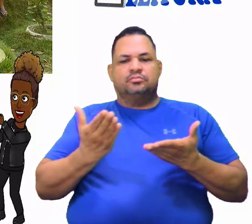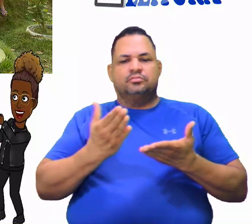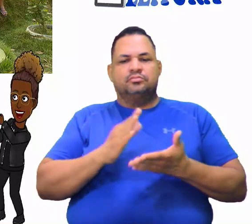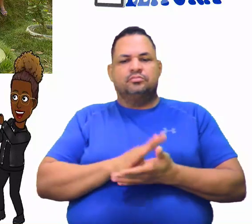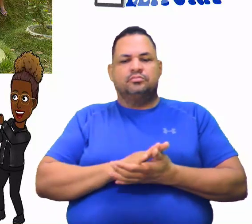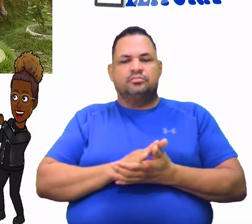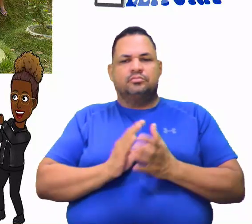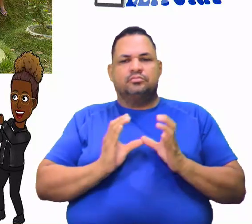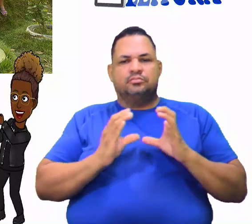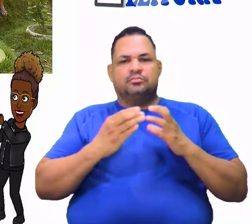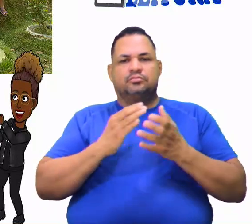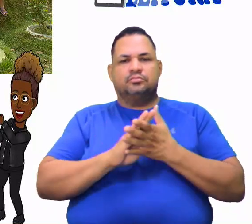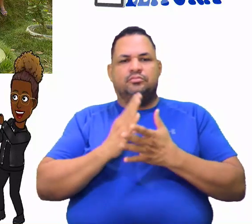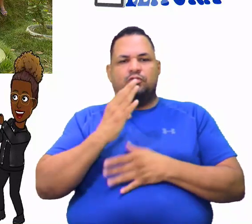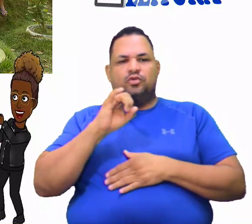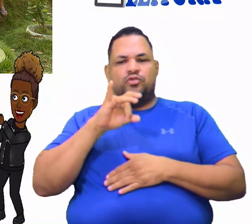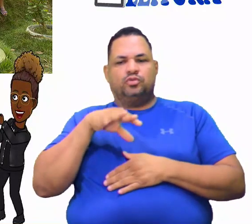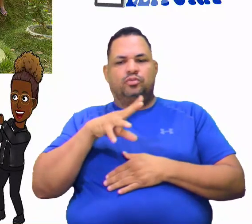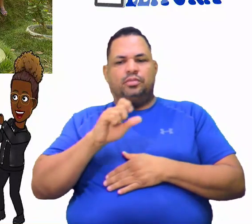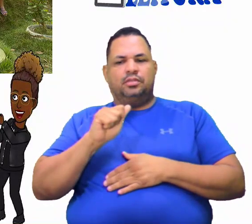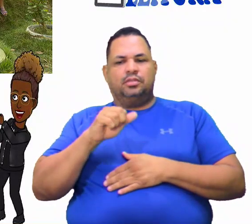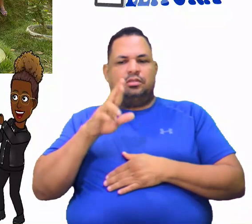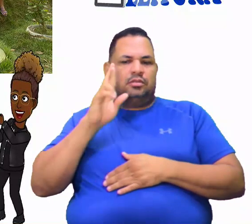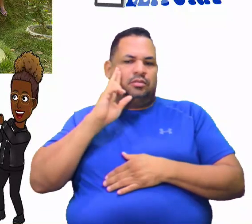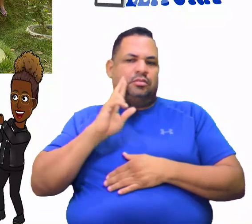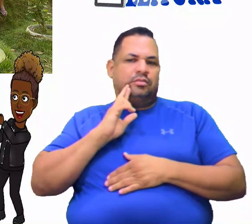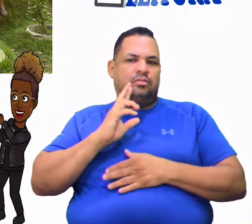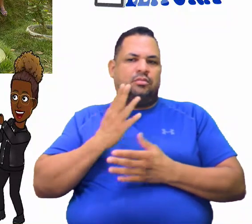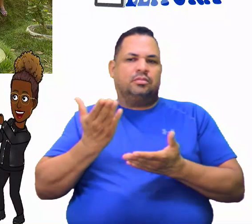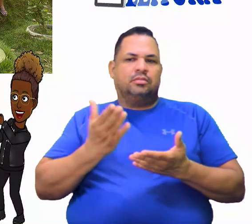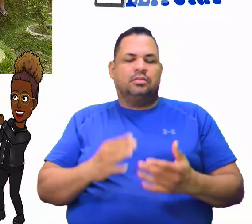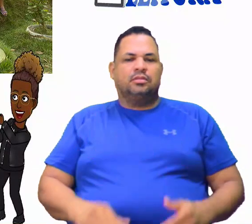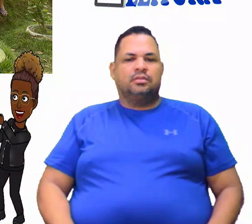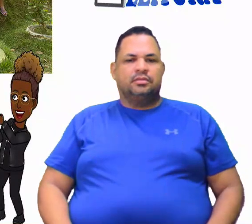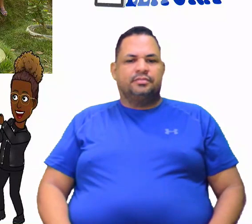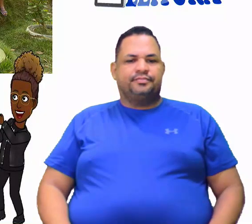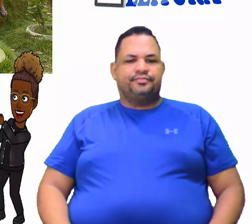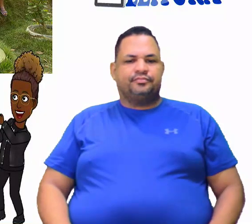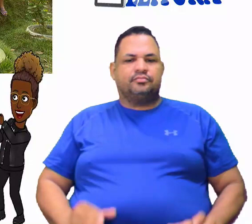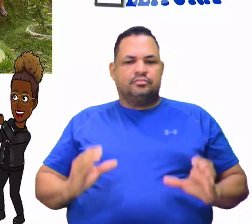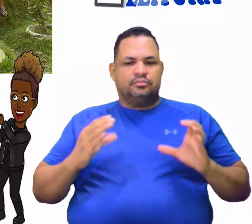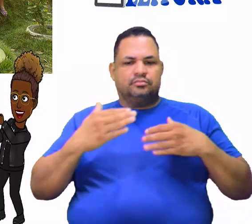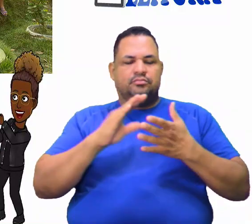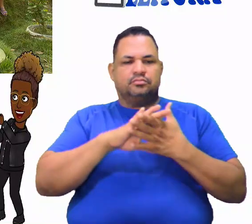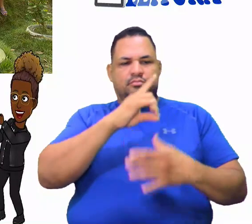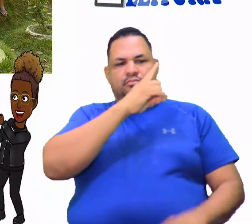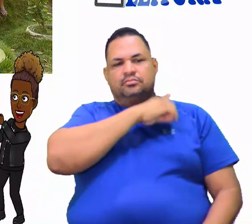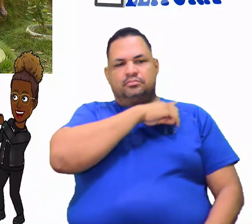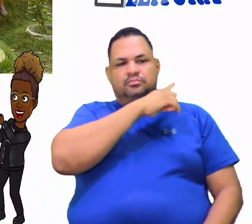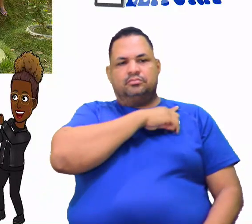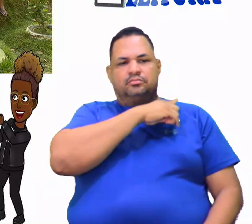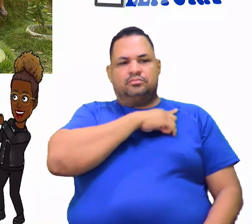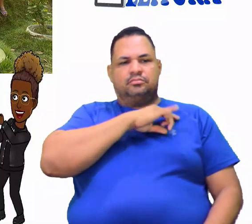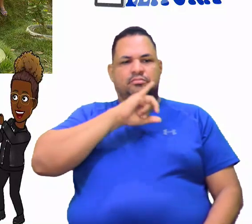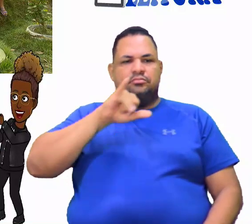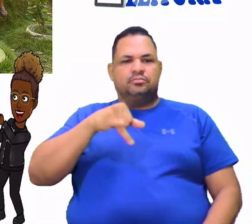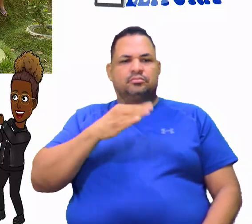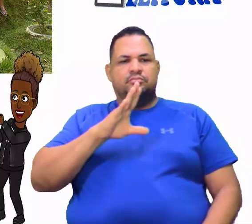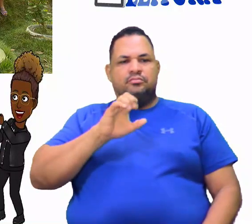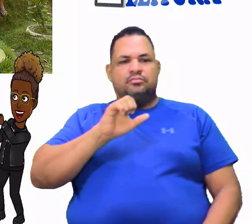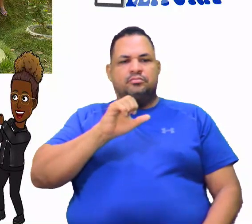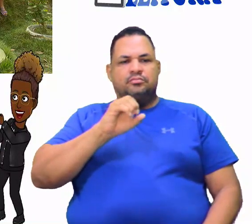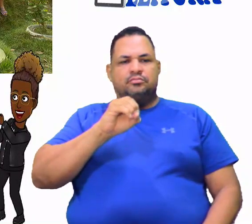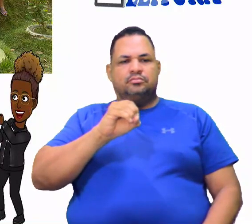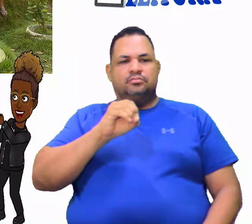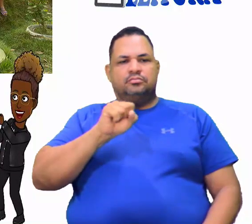Vilela, Conjubim, ó, Rondônia. Professor Josué, a turminha aqui do primeiro ano do professor Josué.